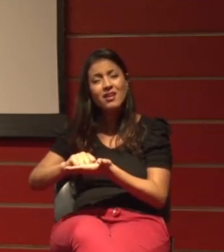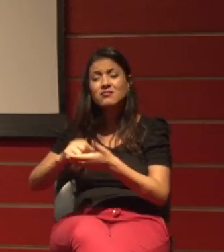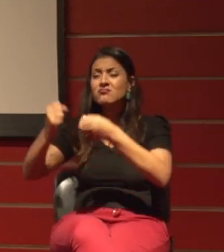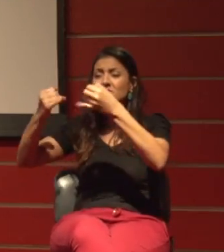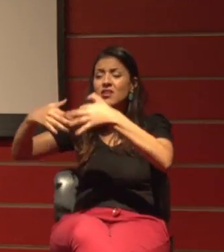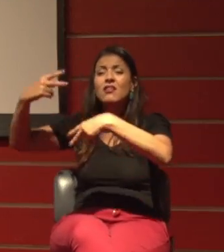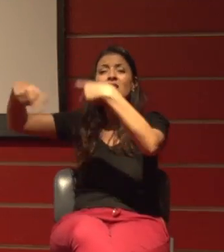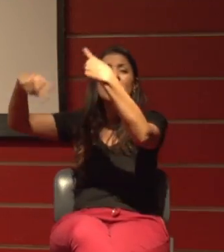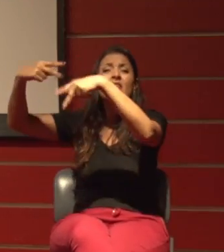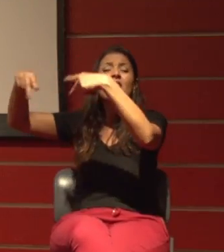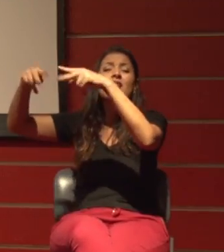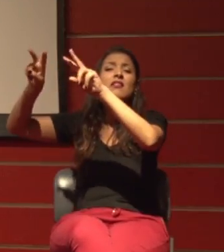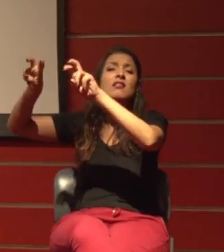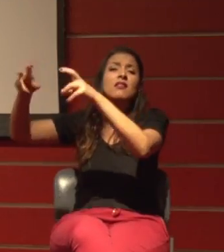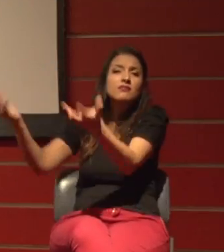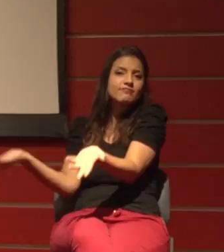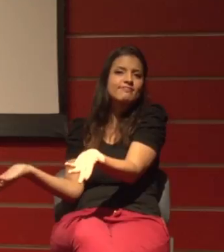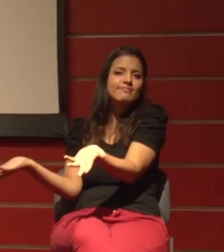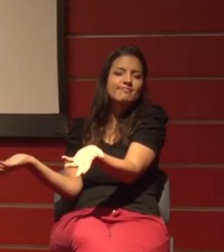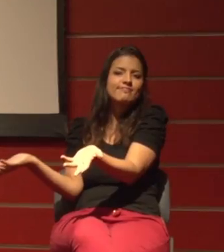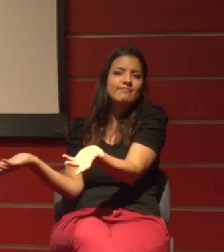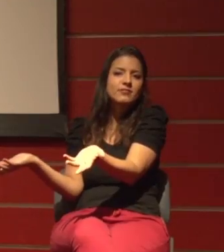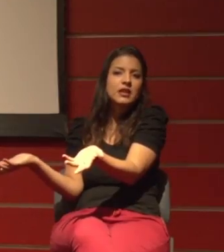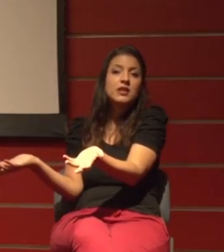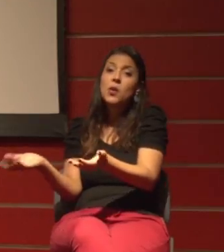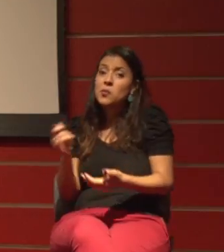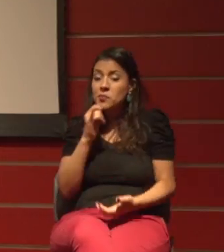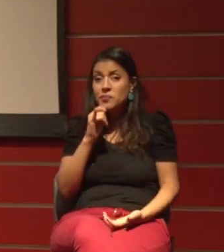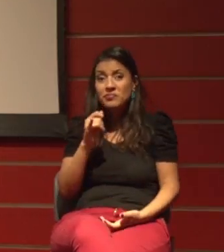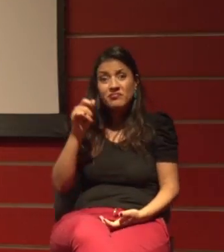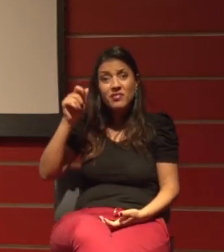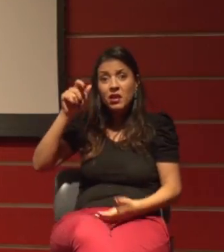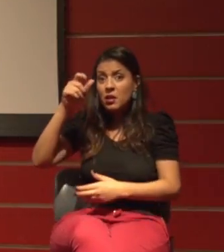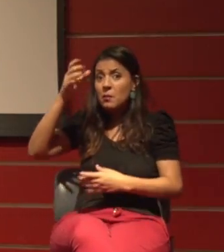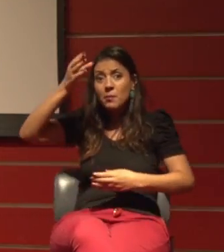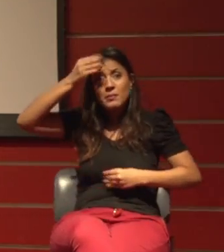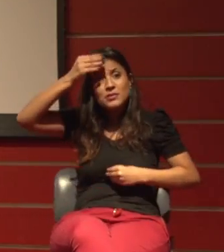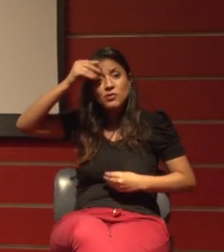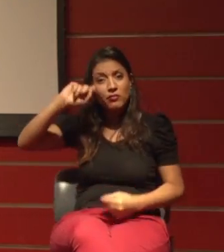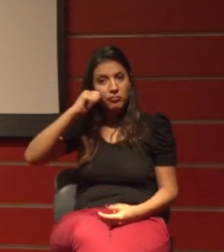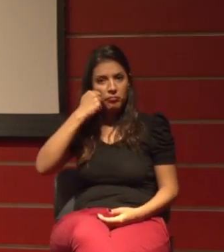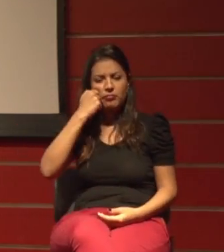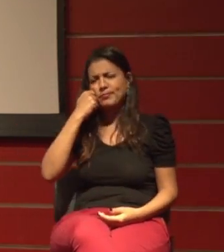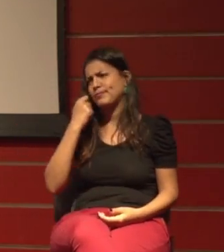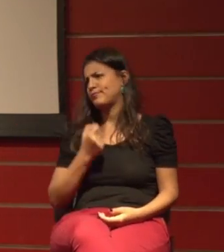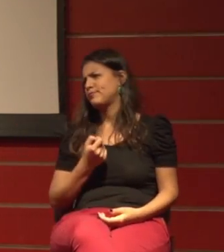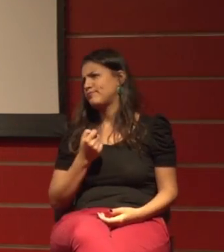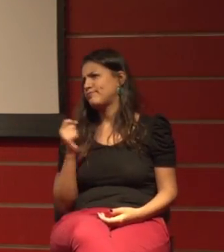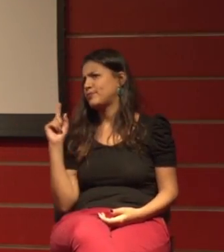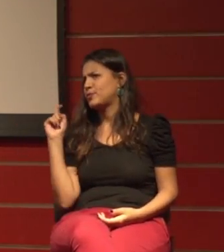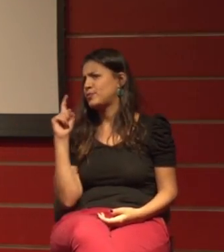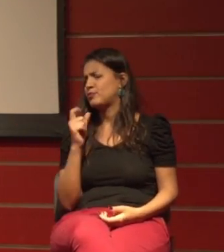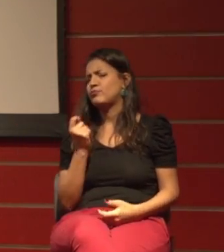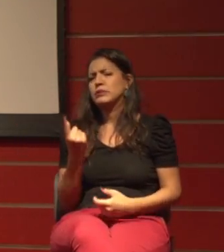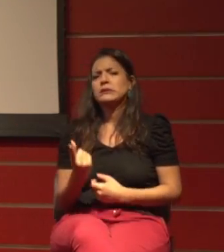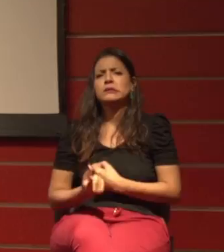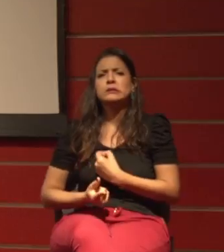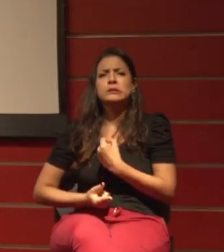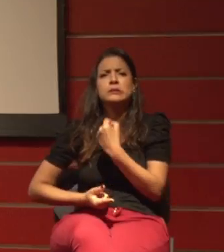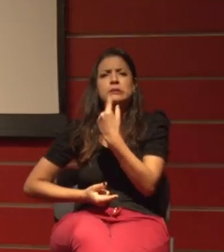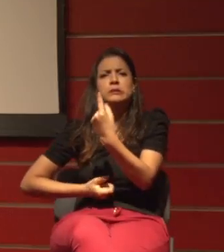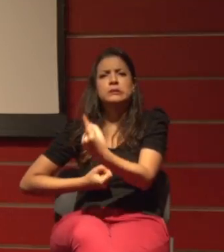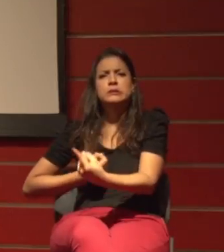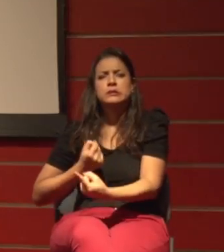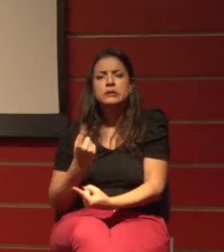desses escritores né então personagens negros são raríssimos né existem mais personagens